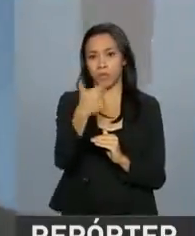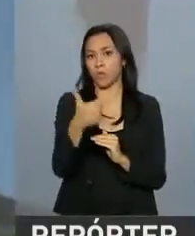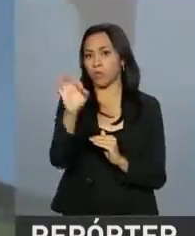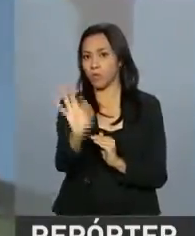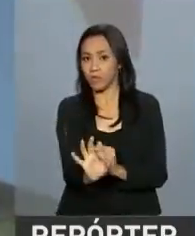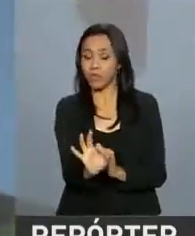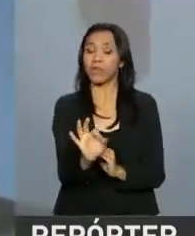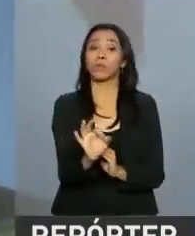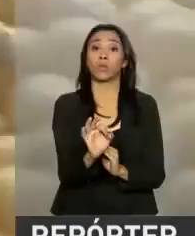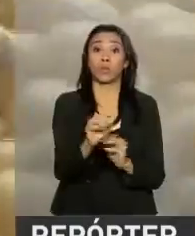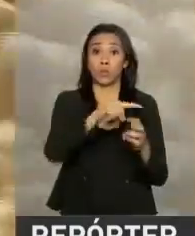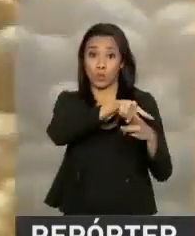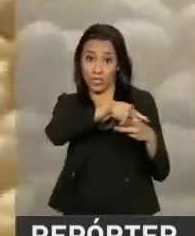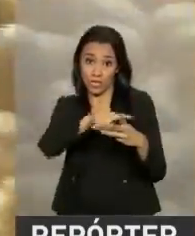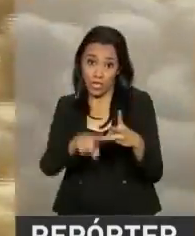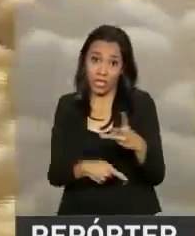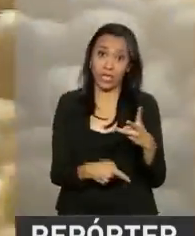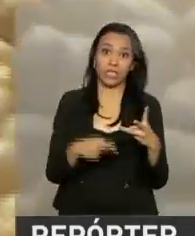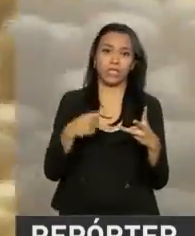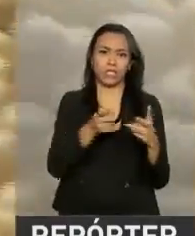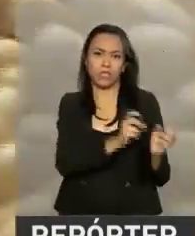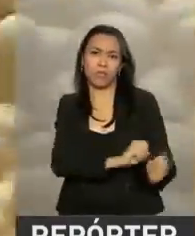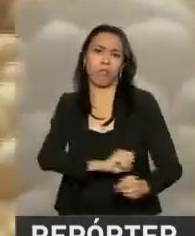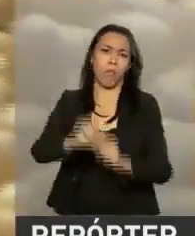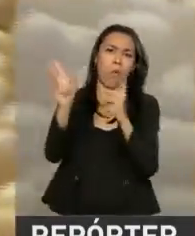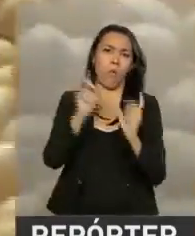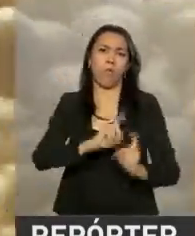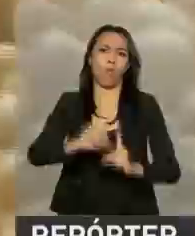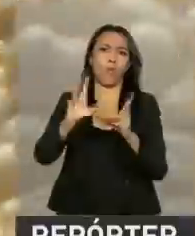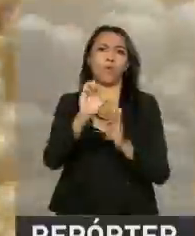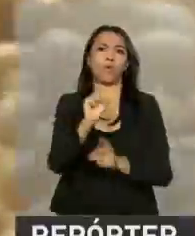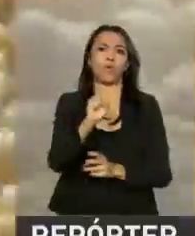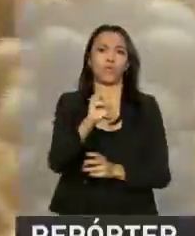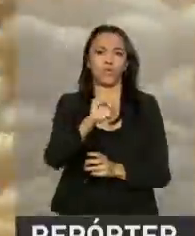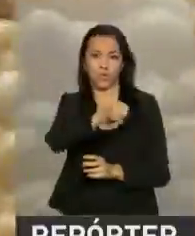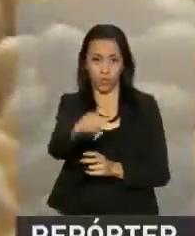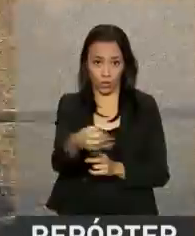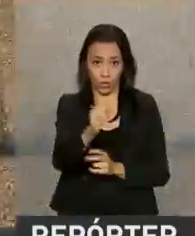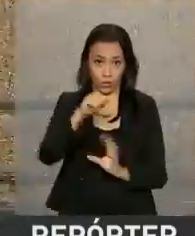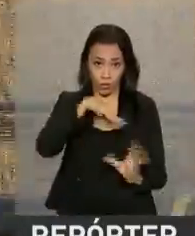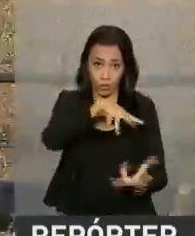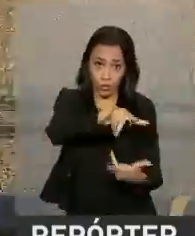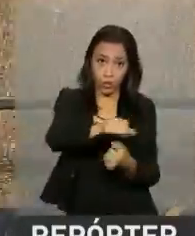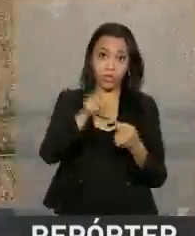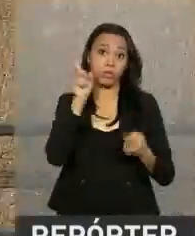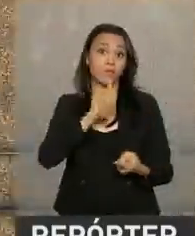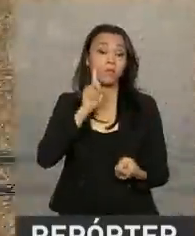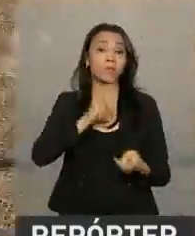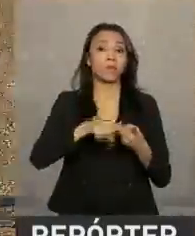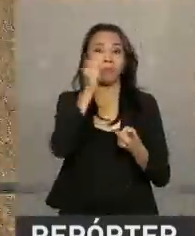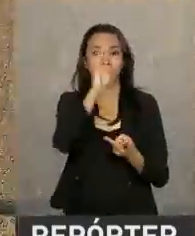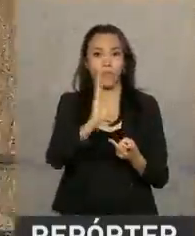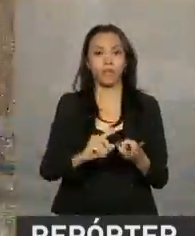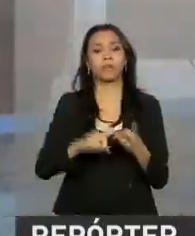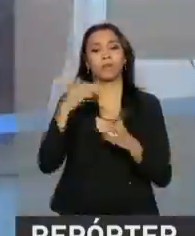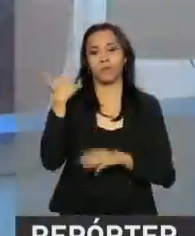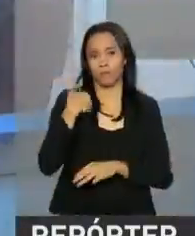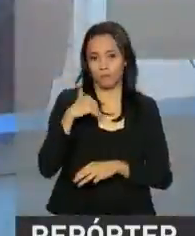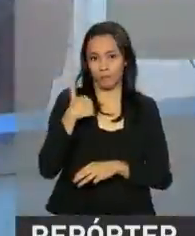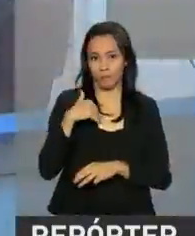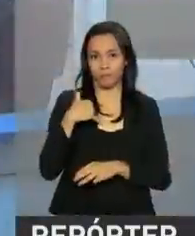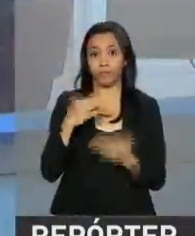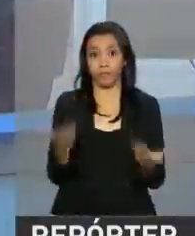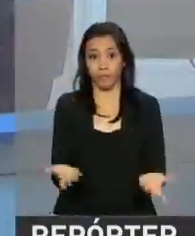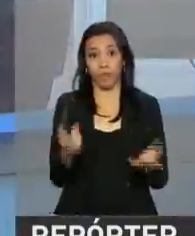os três maiores exportadores de soja do mundo atualmente são estados unidos brasil e argentina o